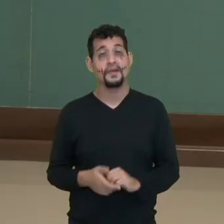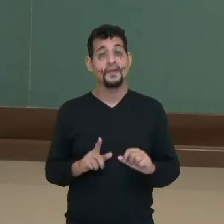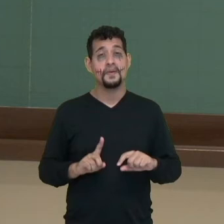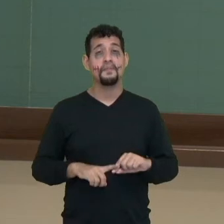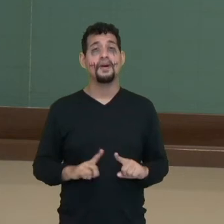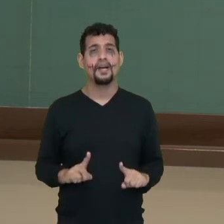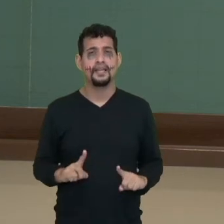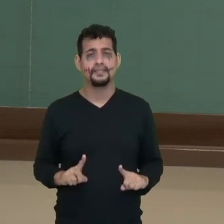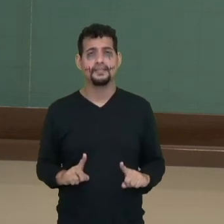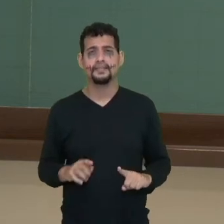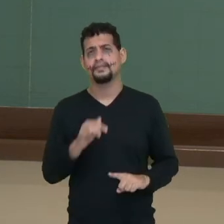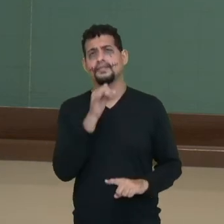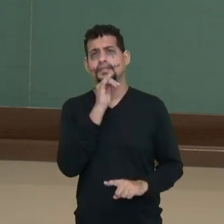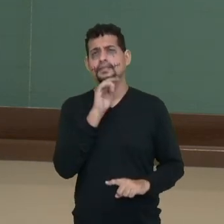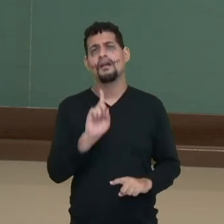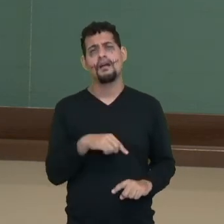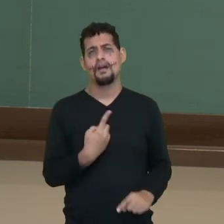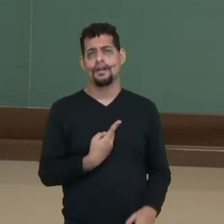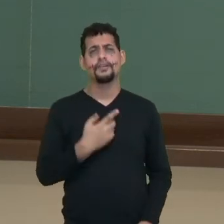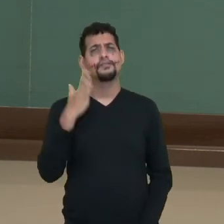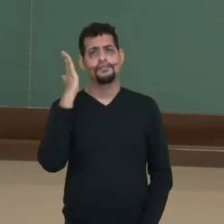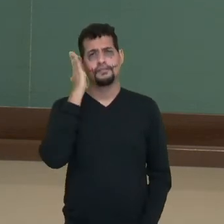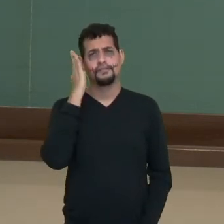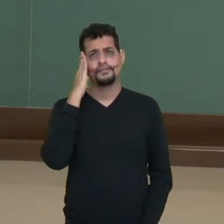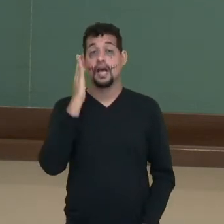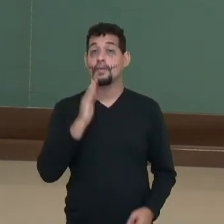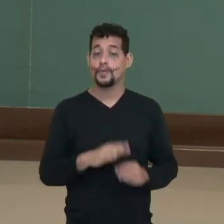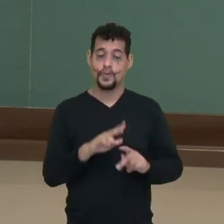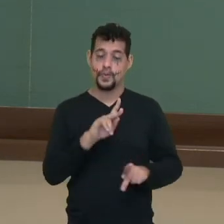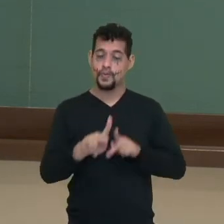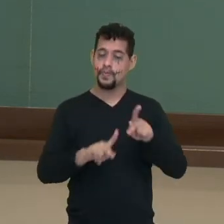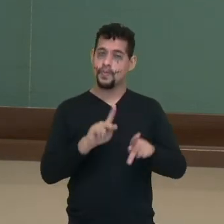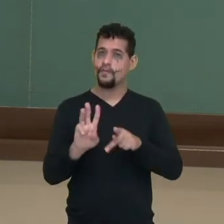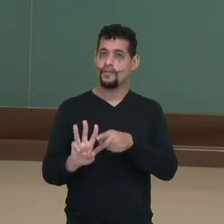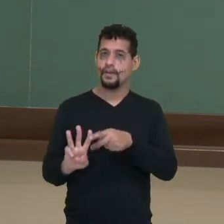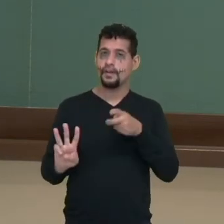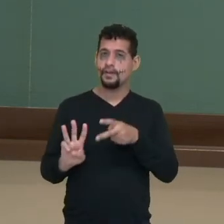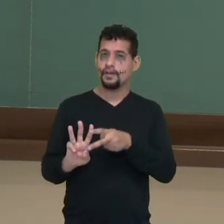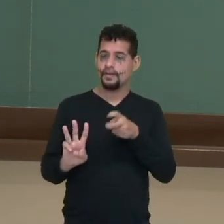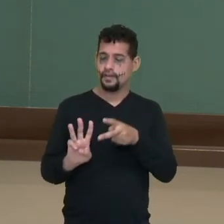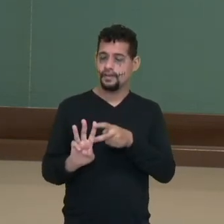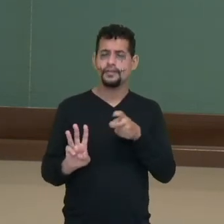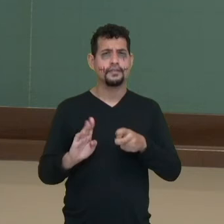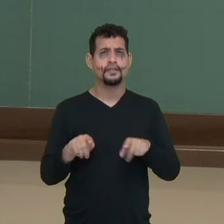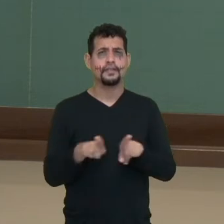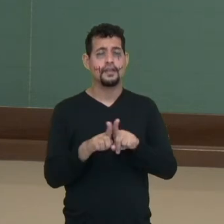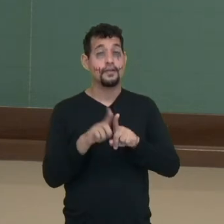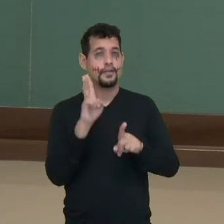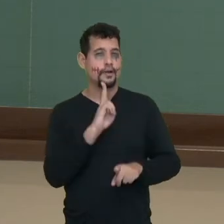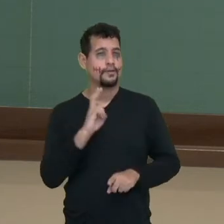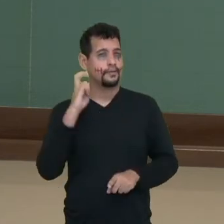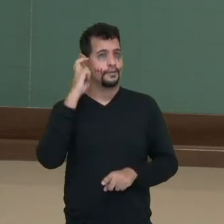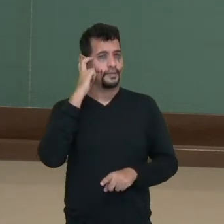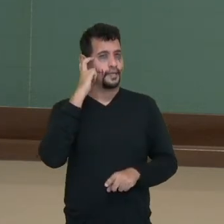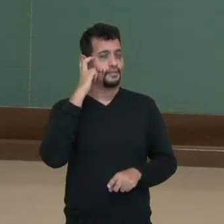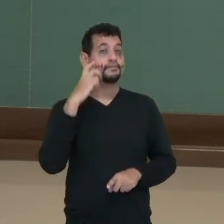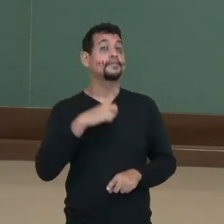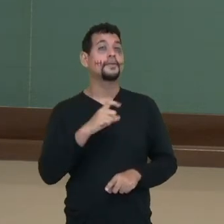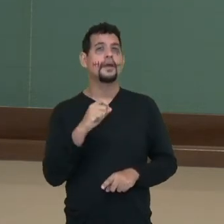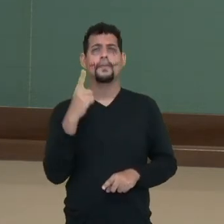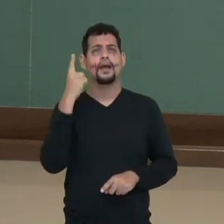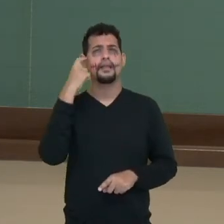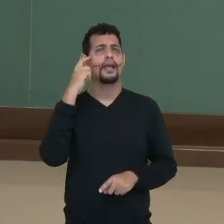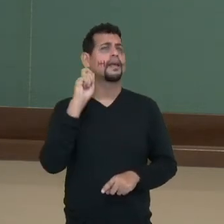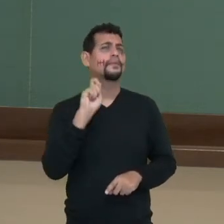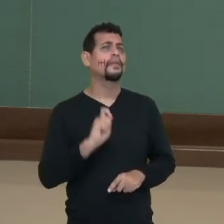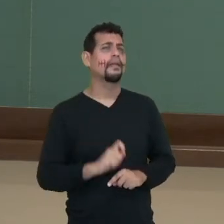Então, nós sabemos dos indígenas que provavelmente por uma questão cultural, eles têm uma